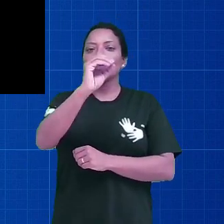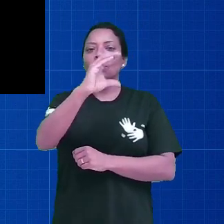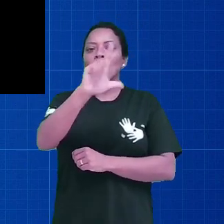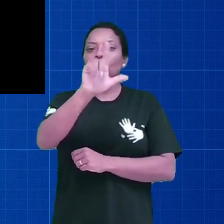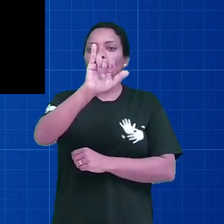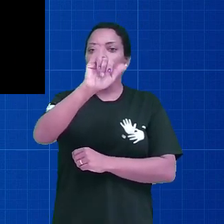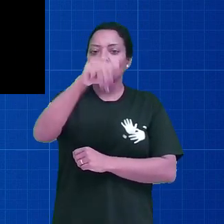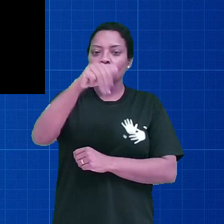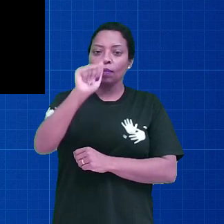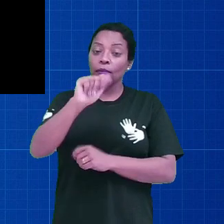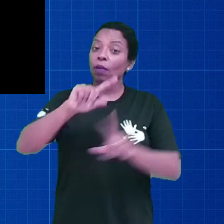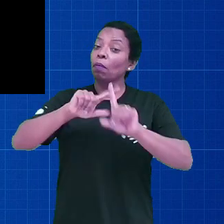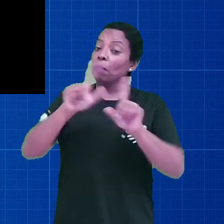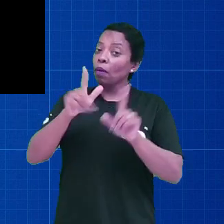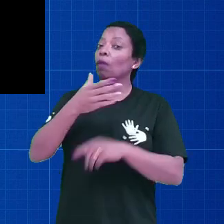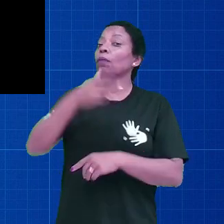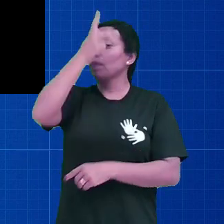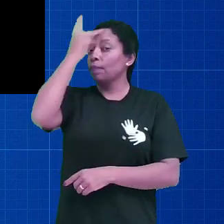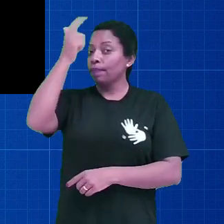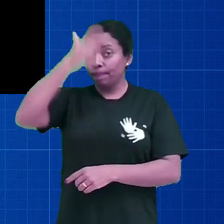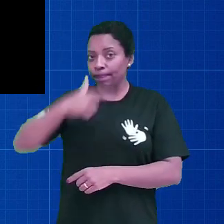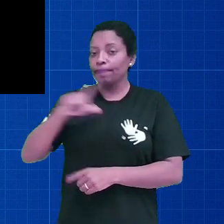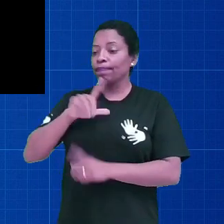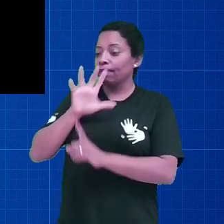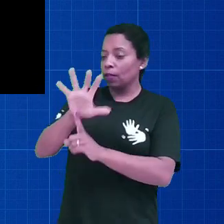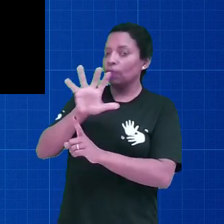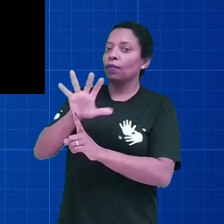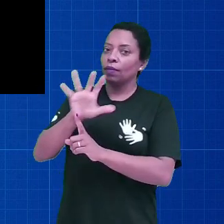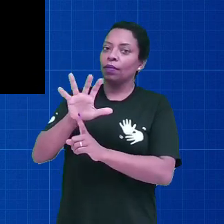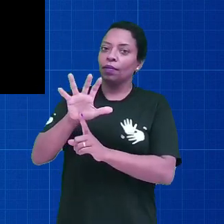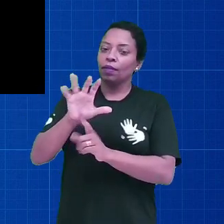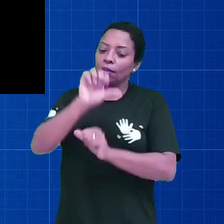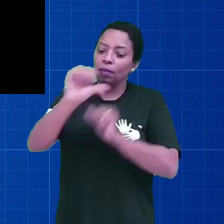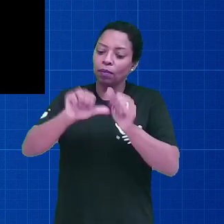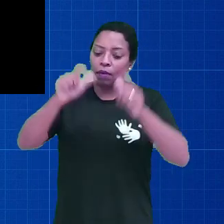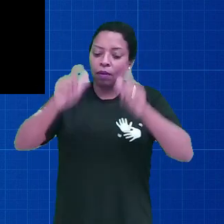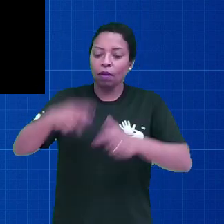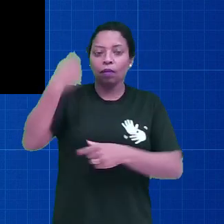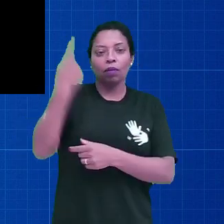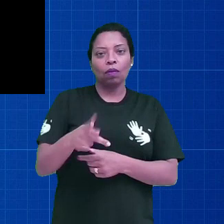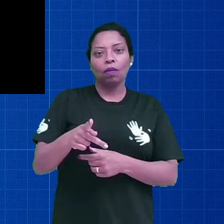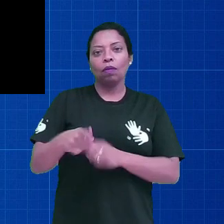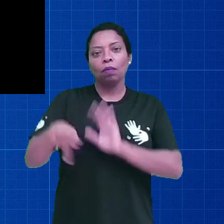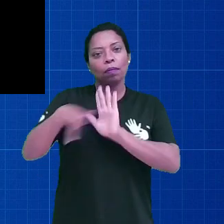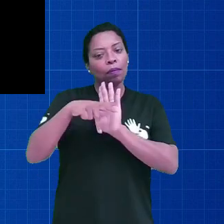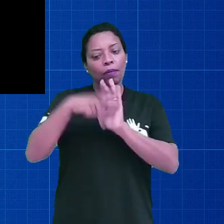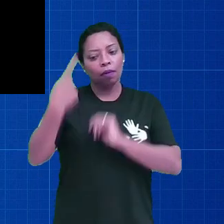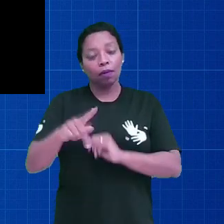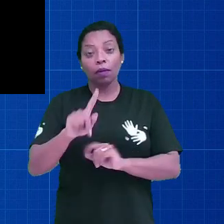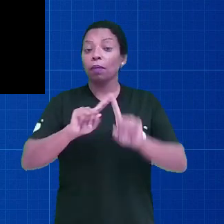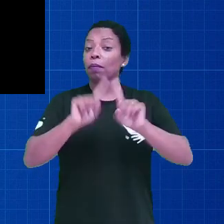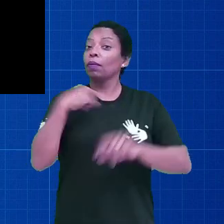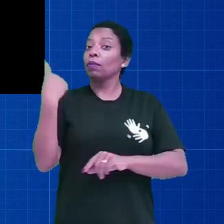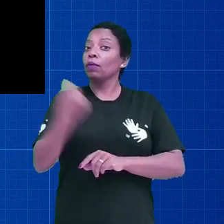Mas o homem afeta as mudanças locais. Então, nós podemos desenvolver determinadas ações, e